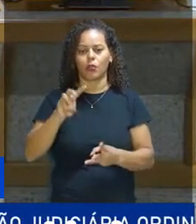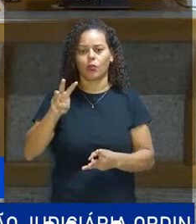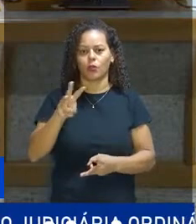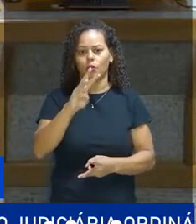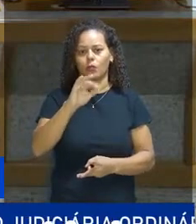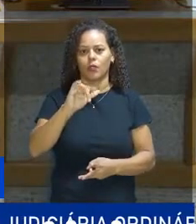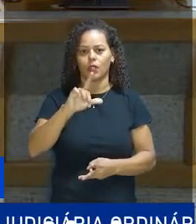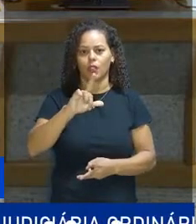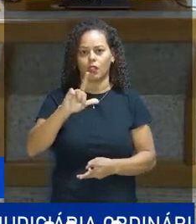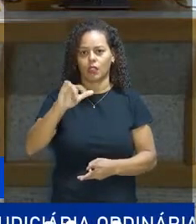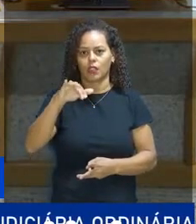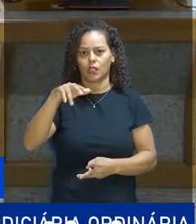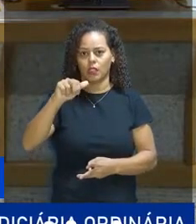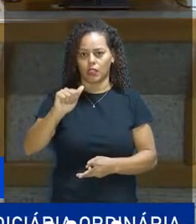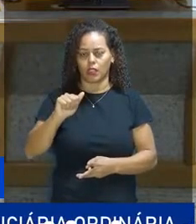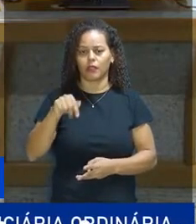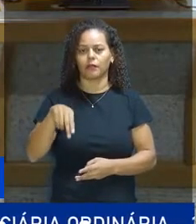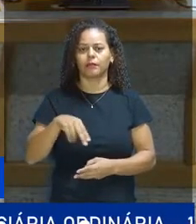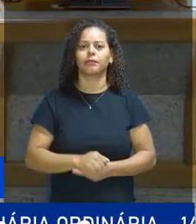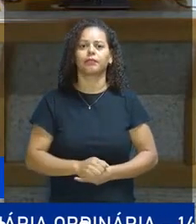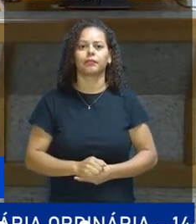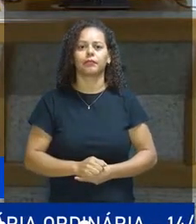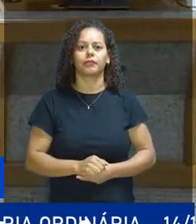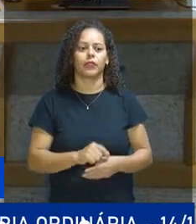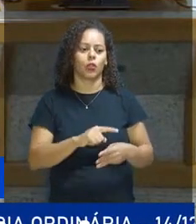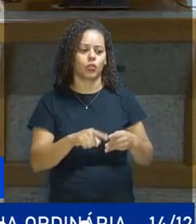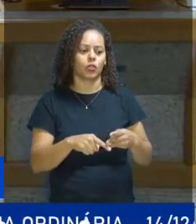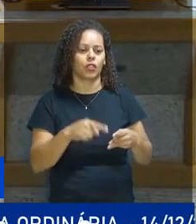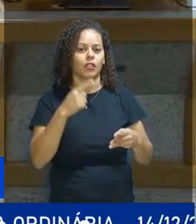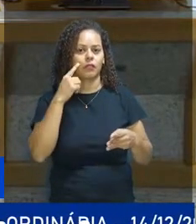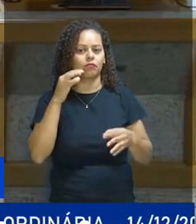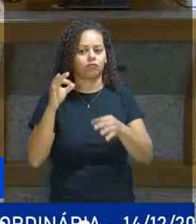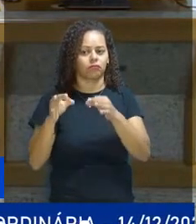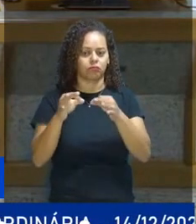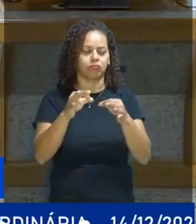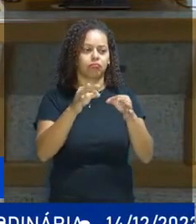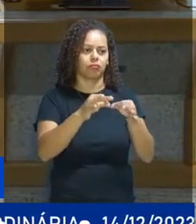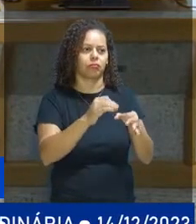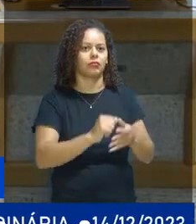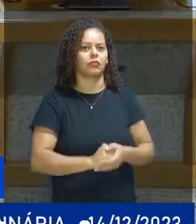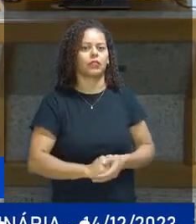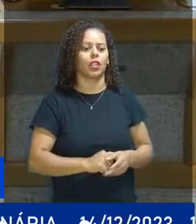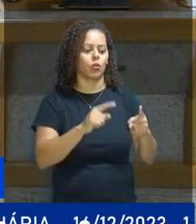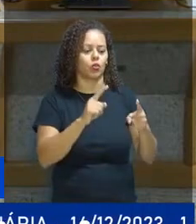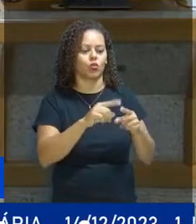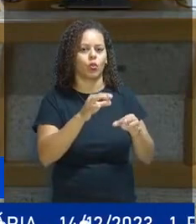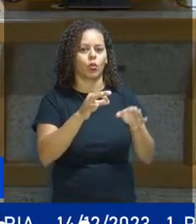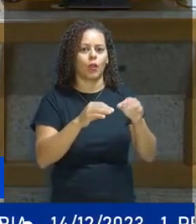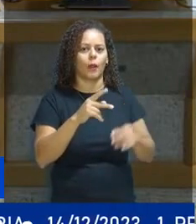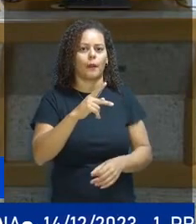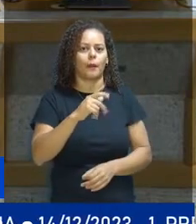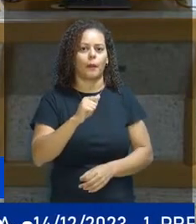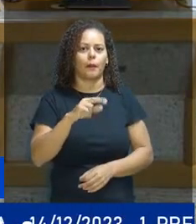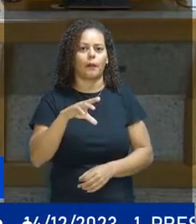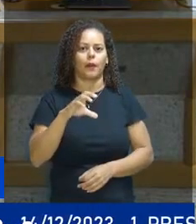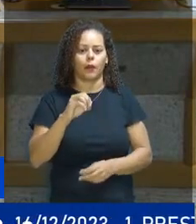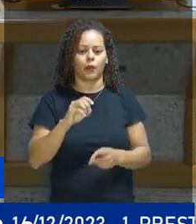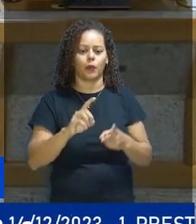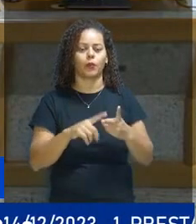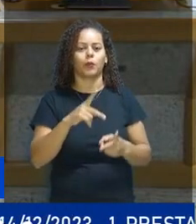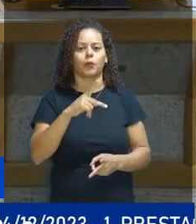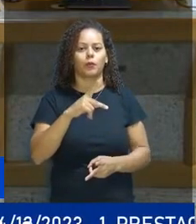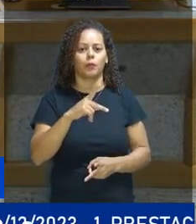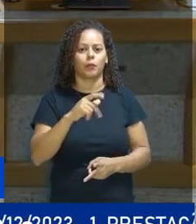Silva Barros. Comporão a turma julgadora com o relator os vogais juízes Paulo Madeira, Carlos Fernando, Paola Santos,